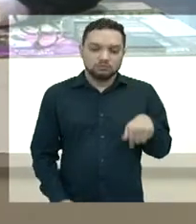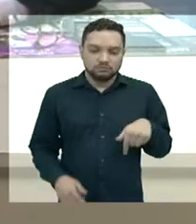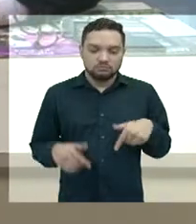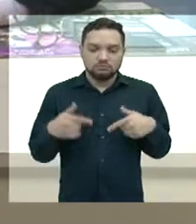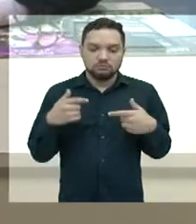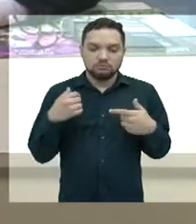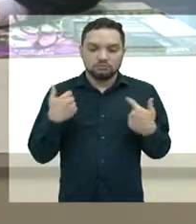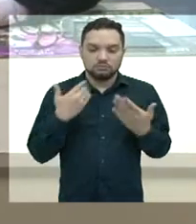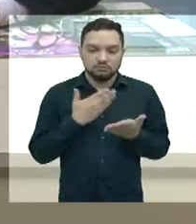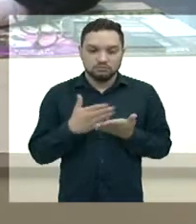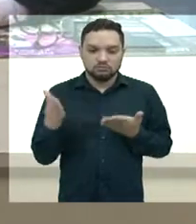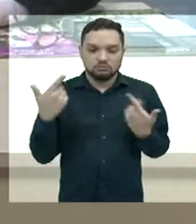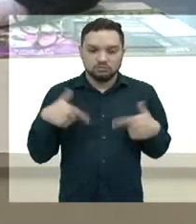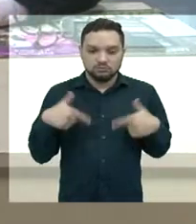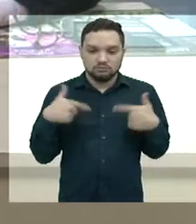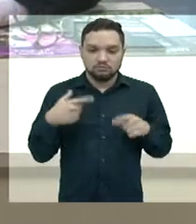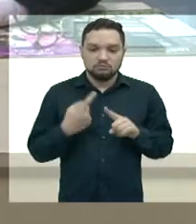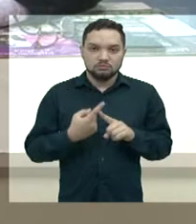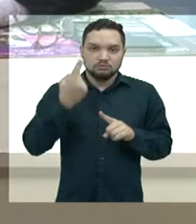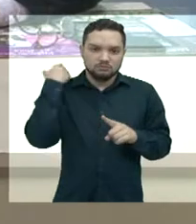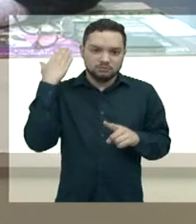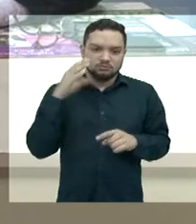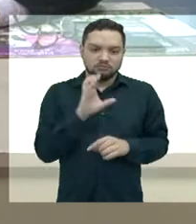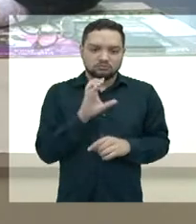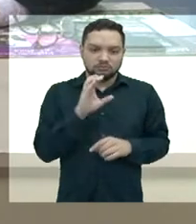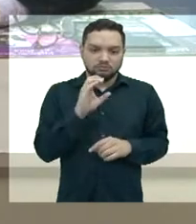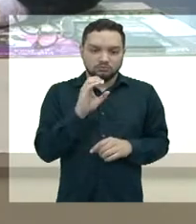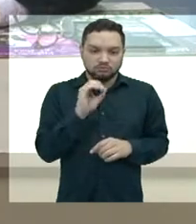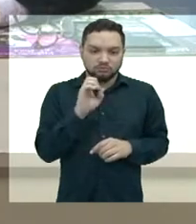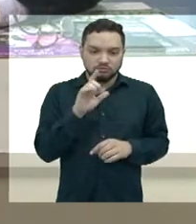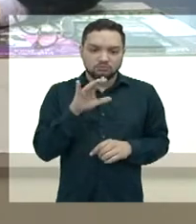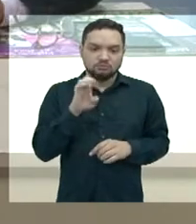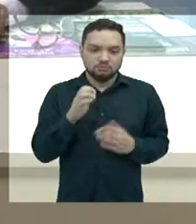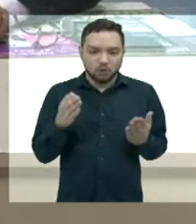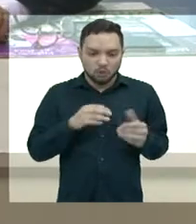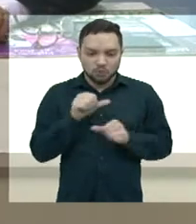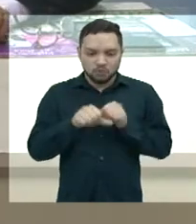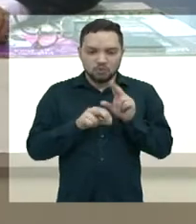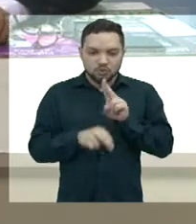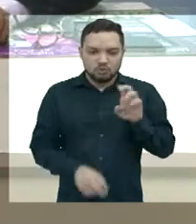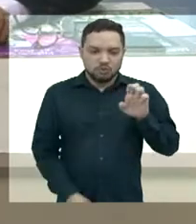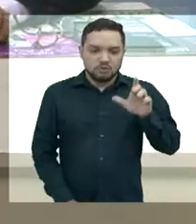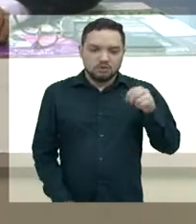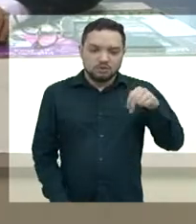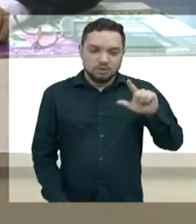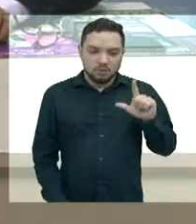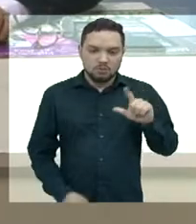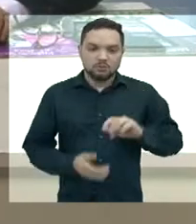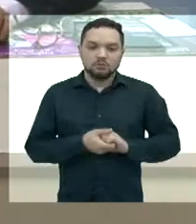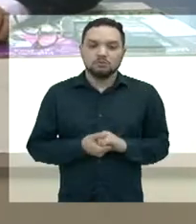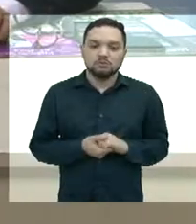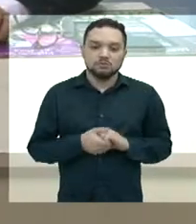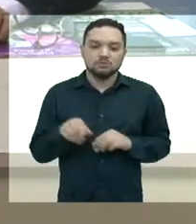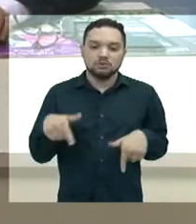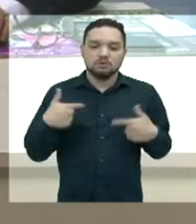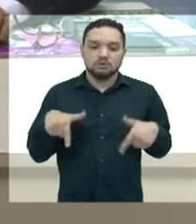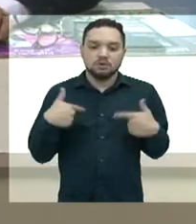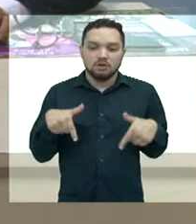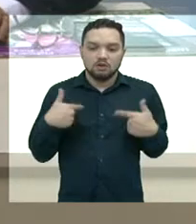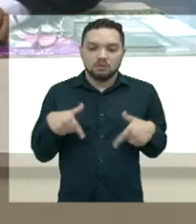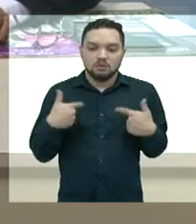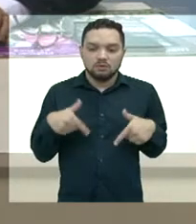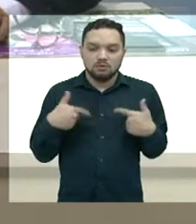profissionalmente, atuando na antiga Coelce, hoje Enel. O senhor como um agente importante na manutenção